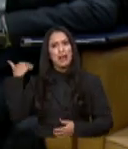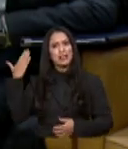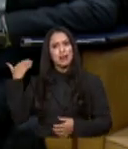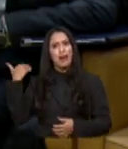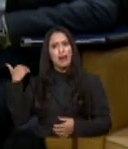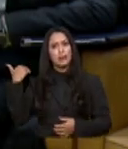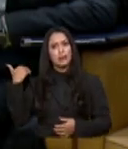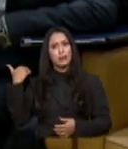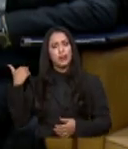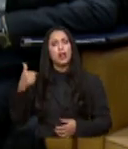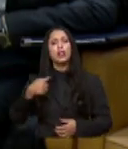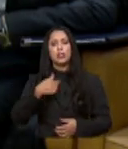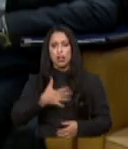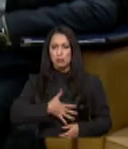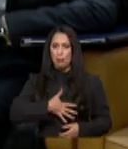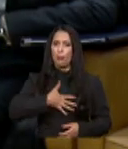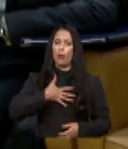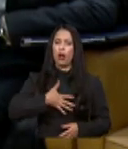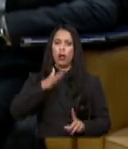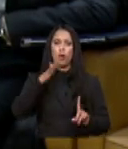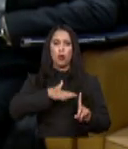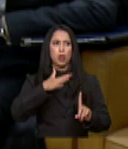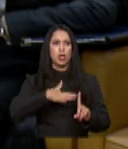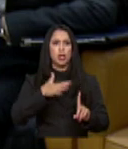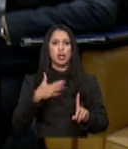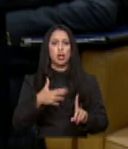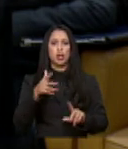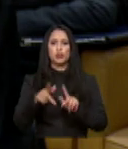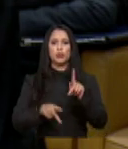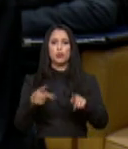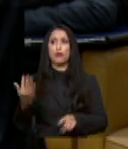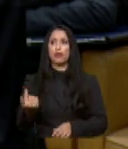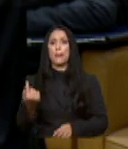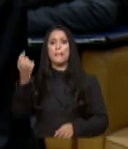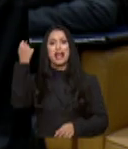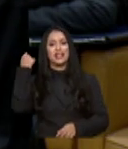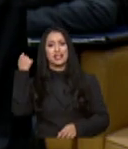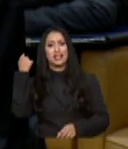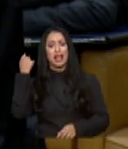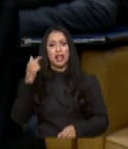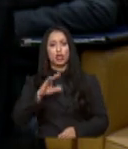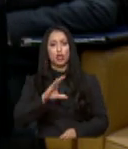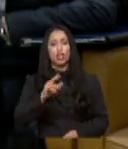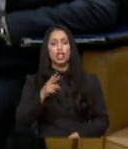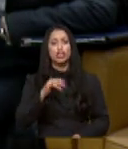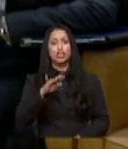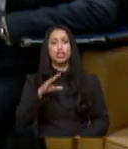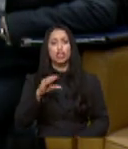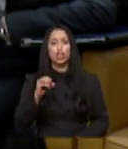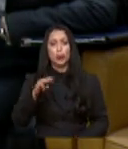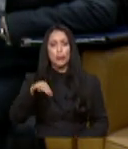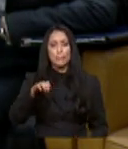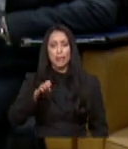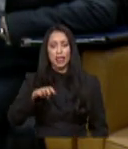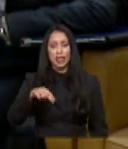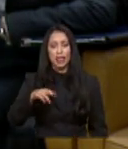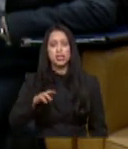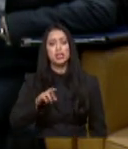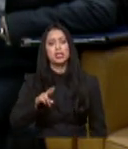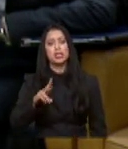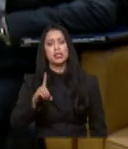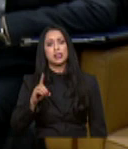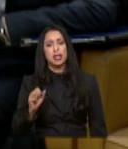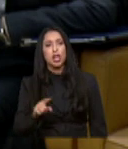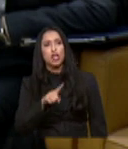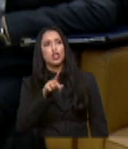afirmar que nós honramos a nossa ancestralidade. Nós honramos Chico Mendes, nós honramos Luiz Amaim,